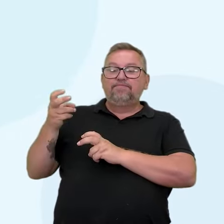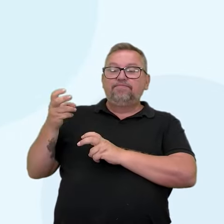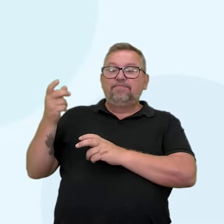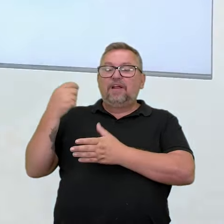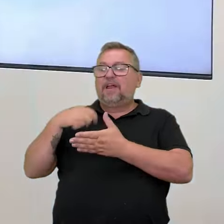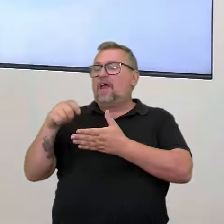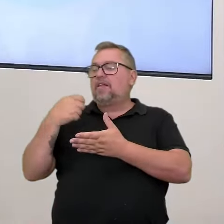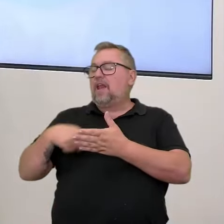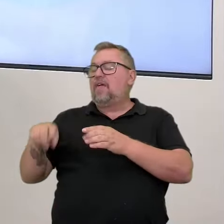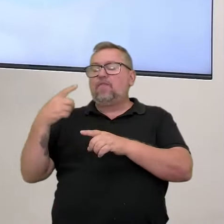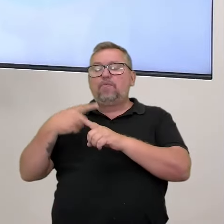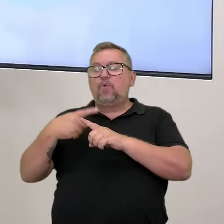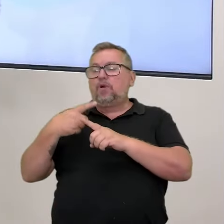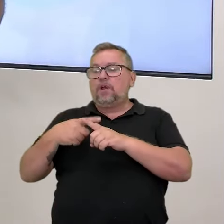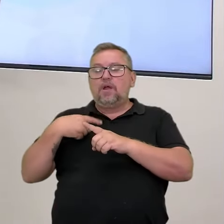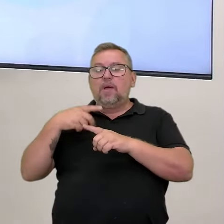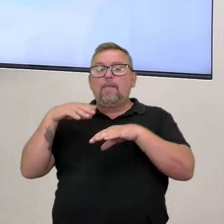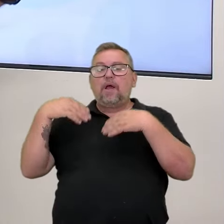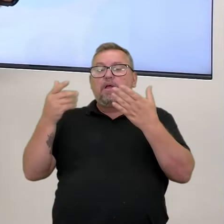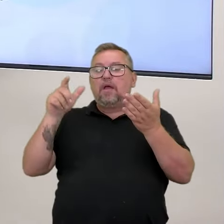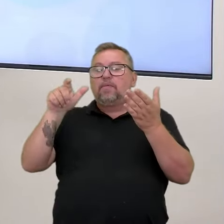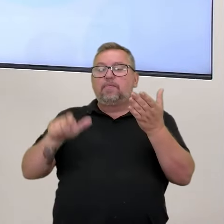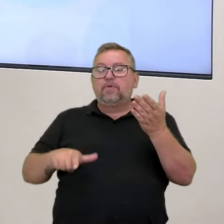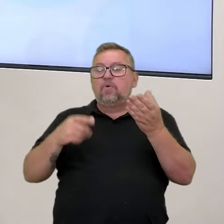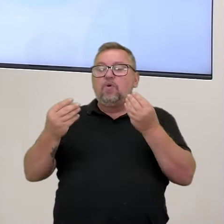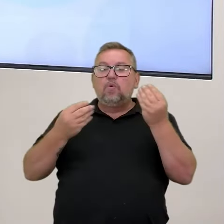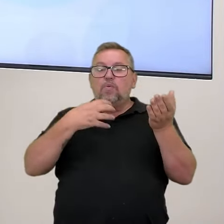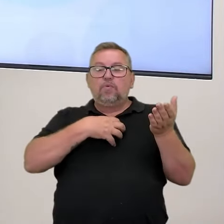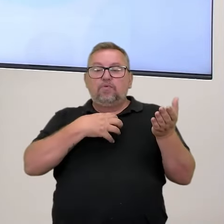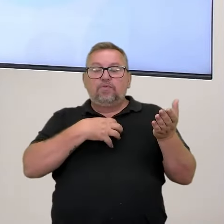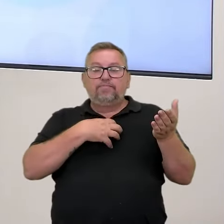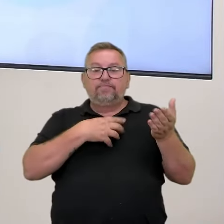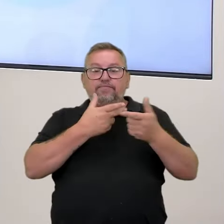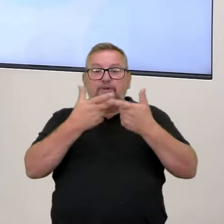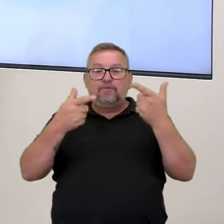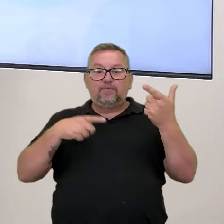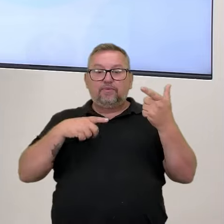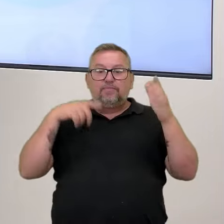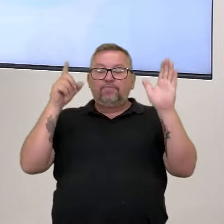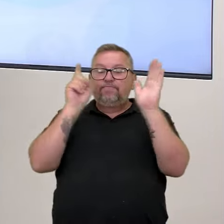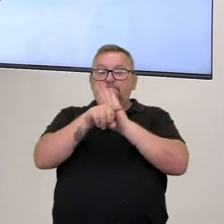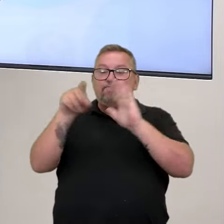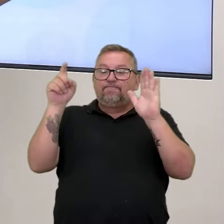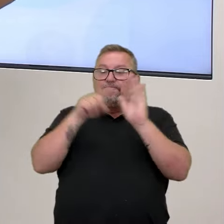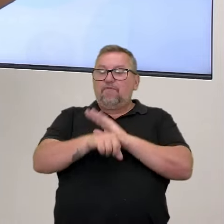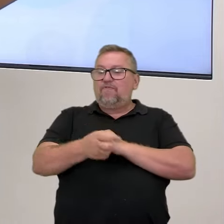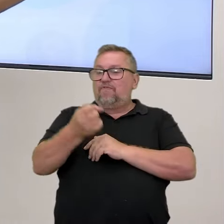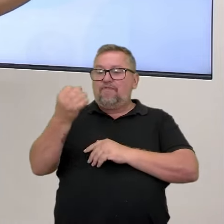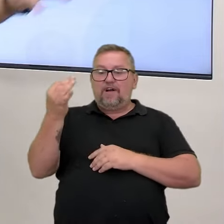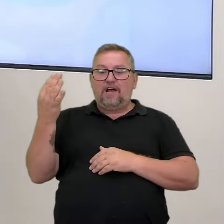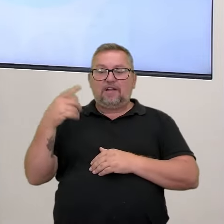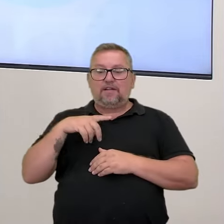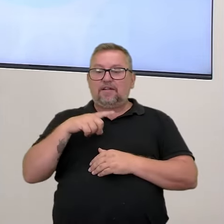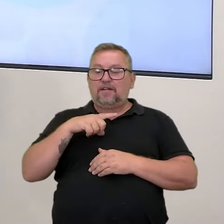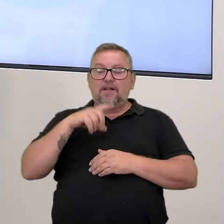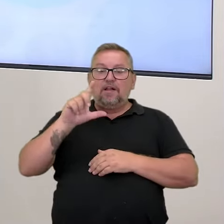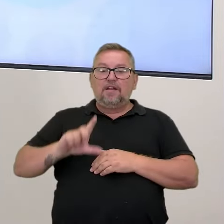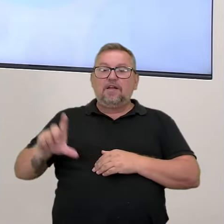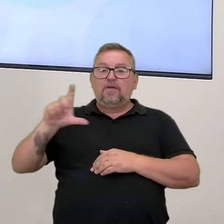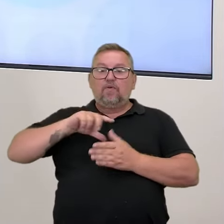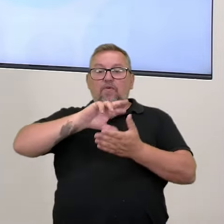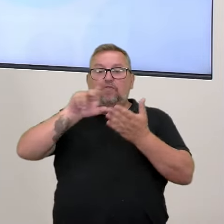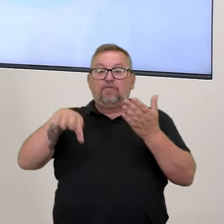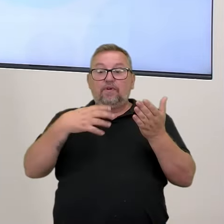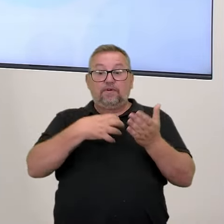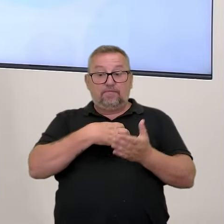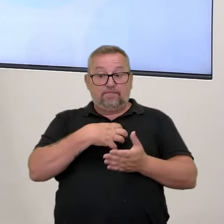escreve? Para quem escreve? Como escreve? De que maneira? Gente, as perspectivas são enormes. A gente pode ter acesso à literatura de